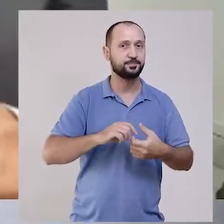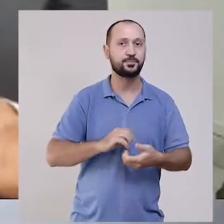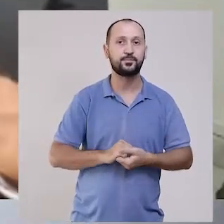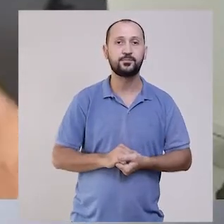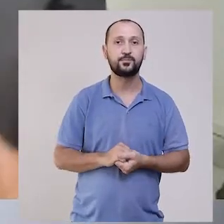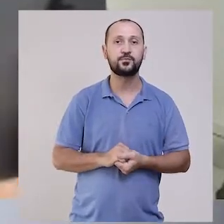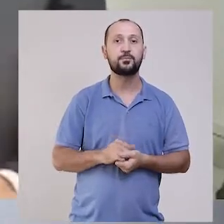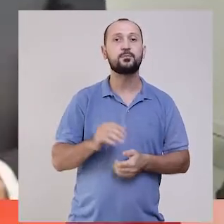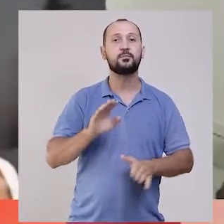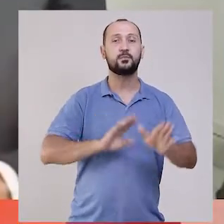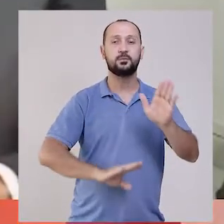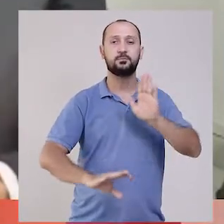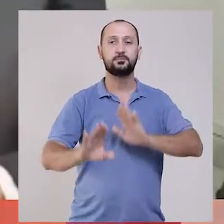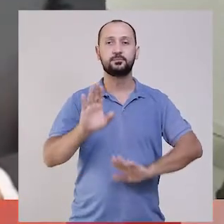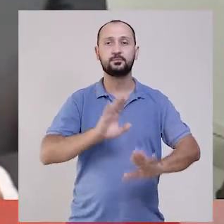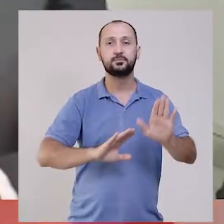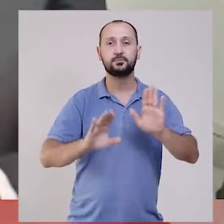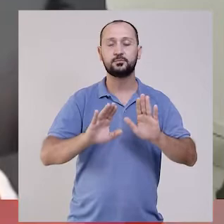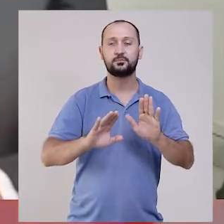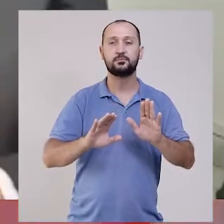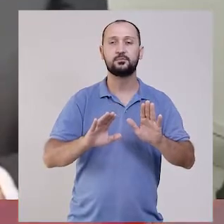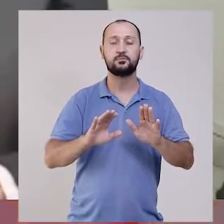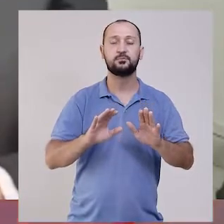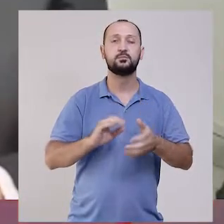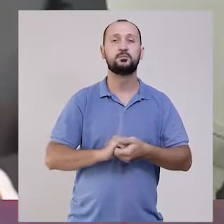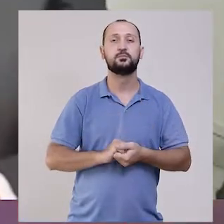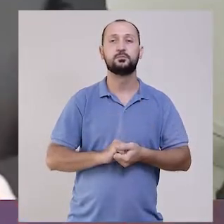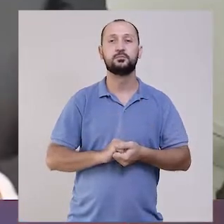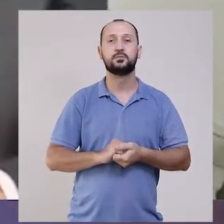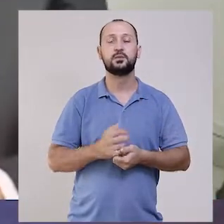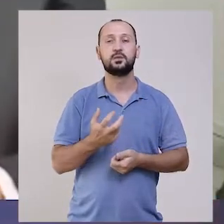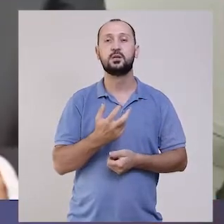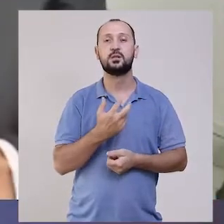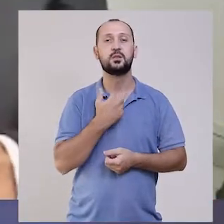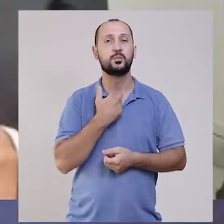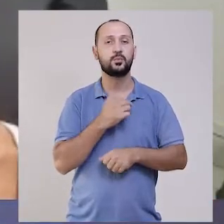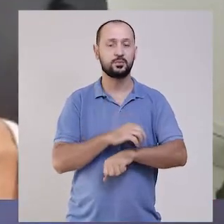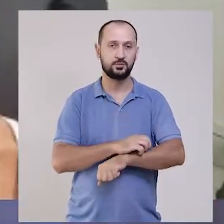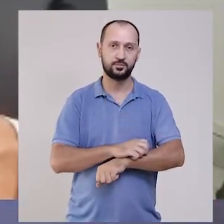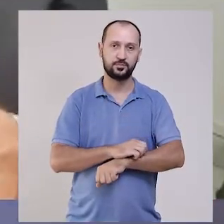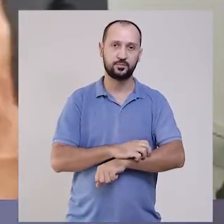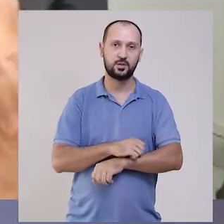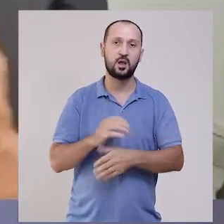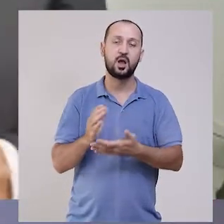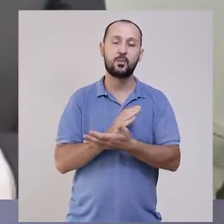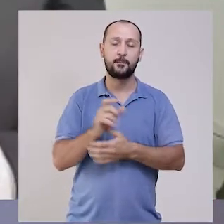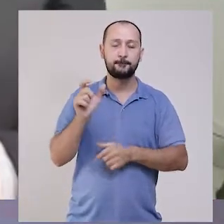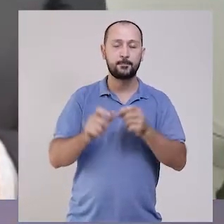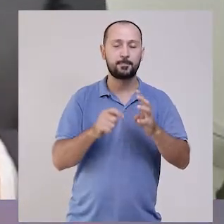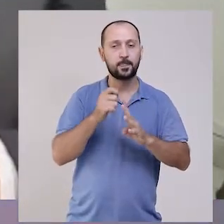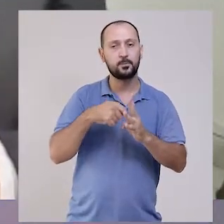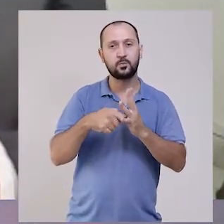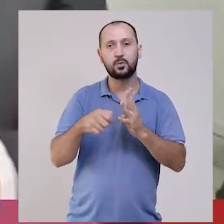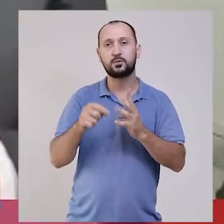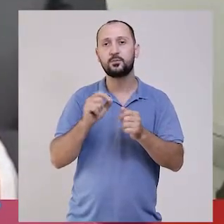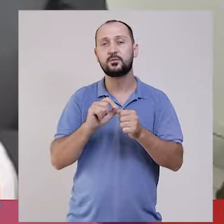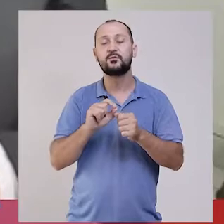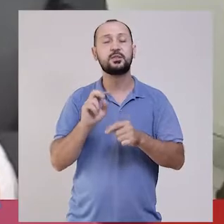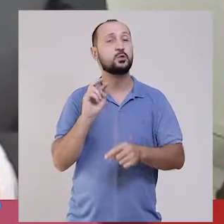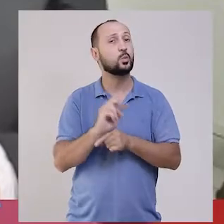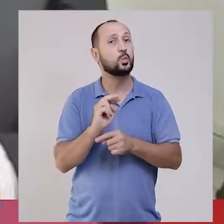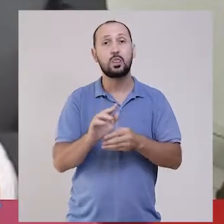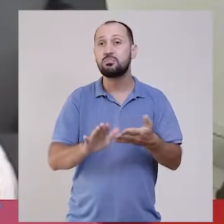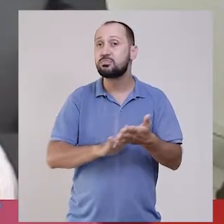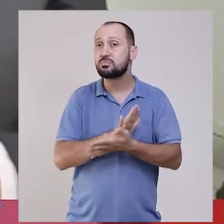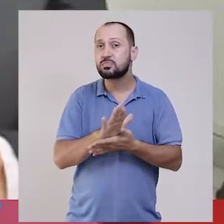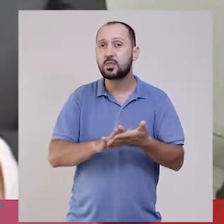cuidado, mas tem que ser retornado. Não pode. Tem pessoas que ficam 4 meses sem fazer controles. Né?